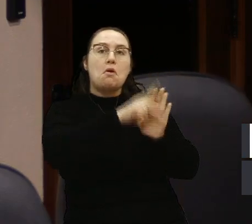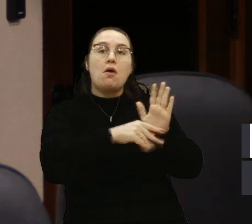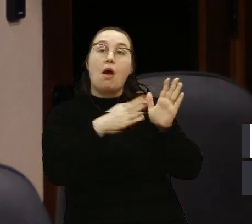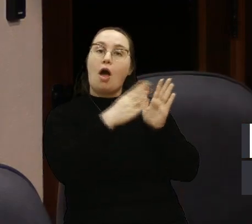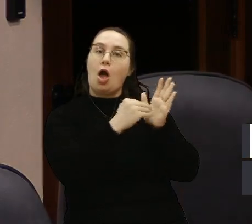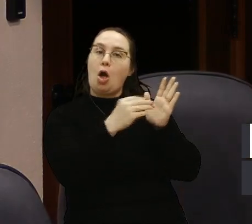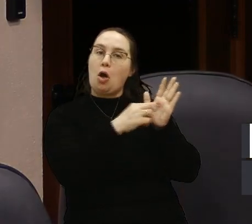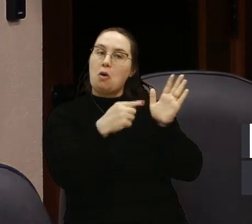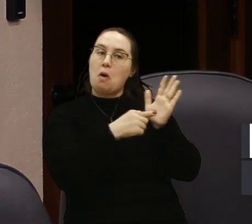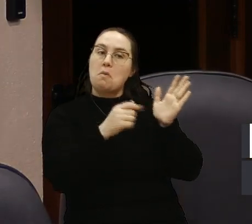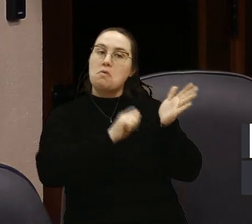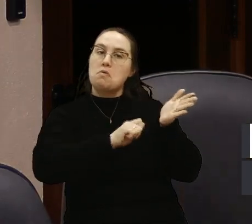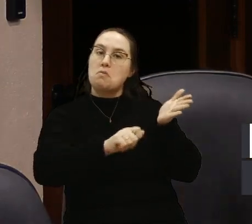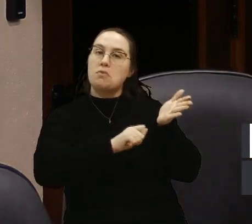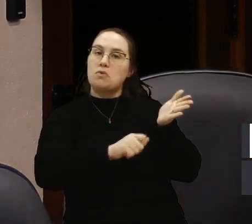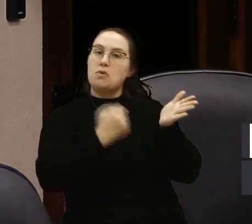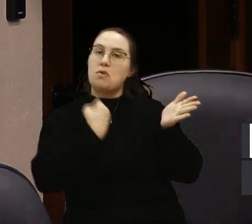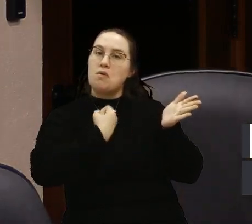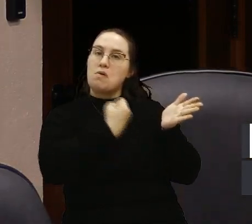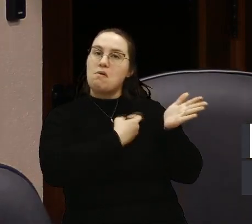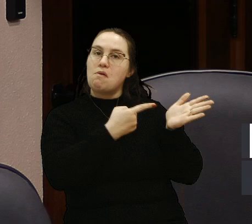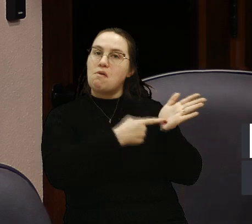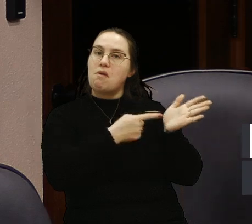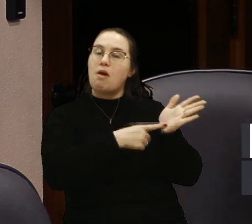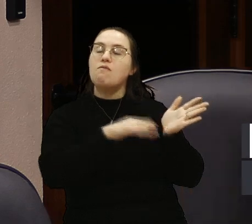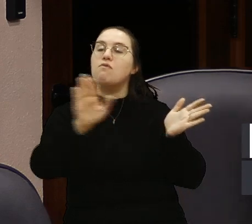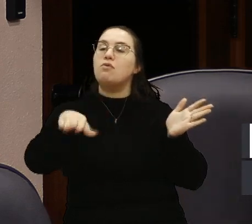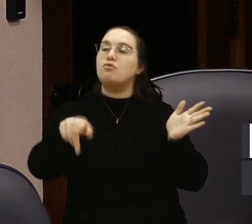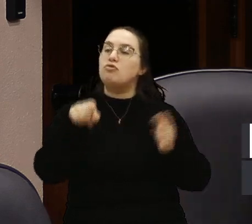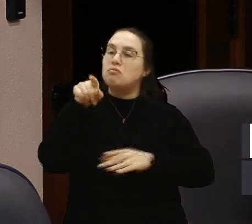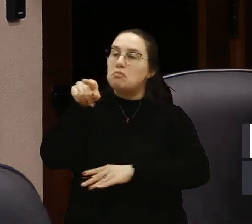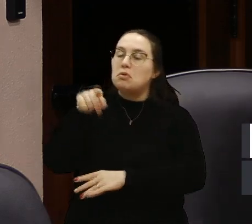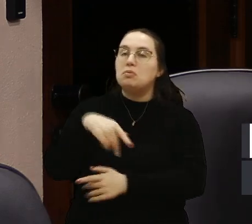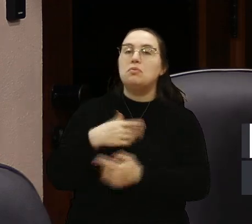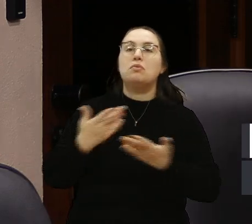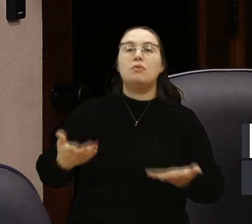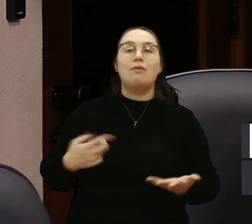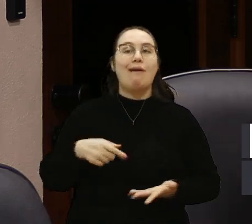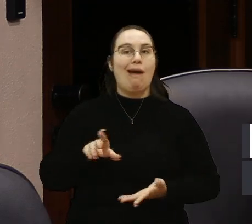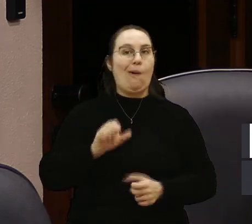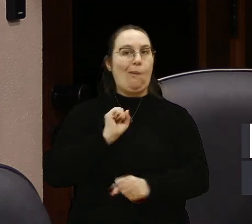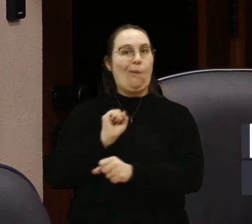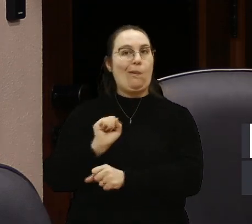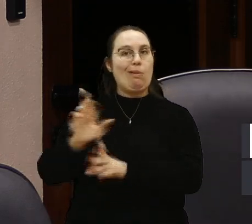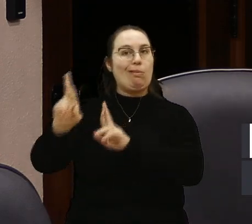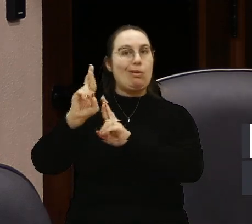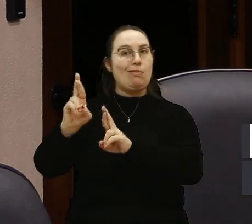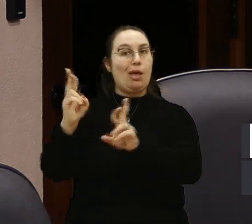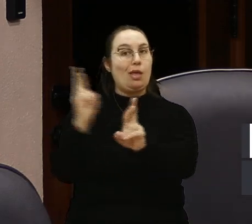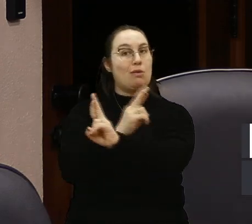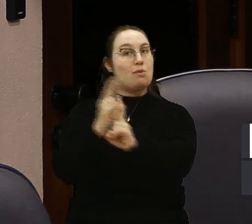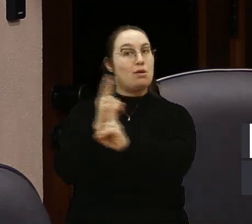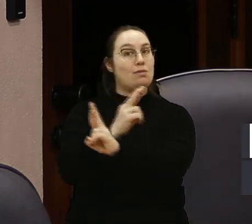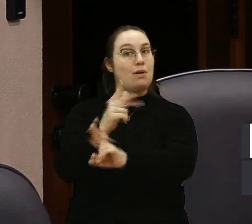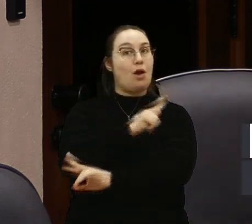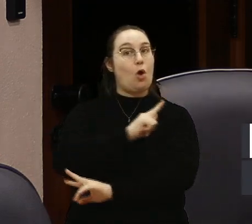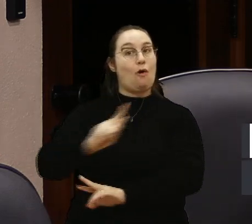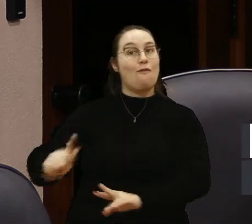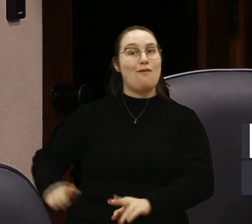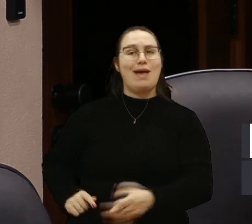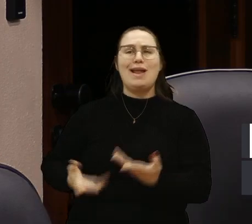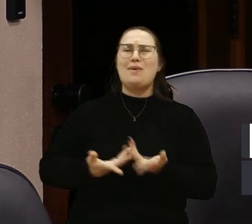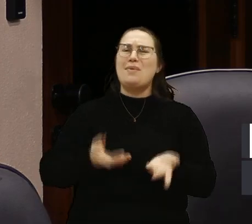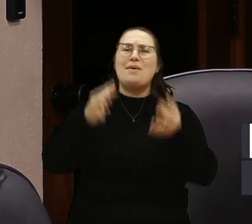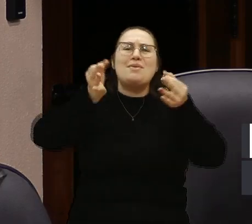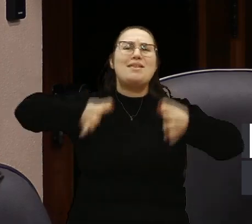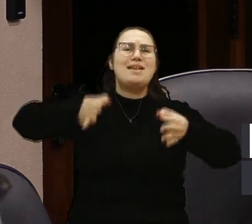projeto que eu vou protocolar. Vou chamar o senhor. Isso é o que se espera numa relação republicana. Eu tenho certeza